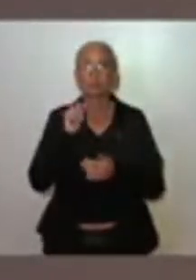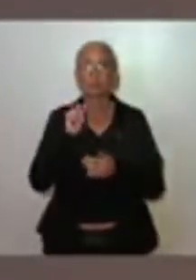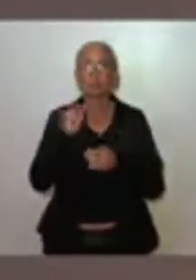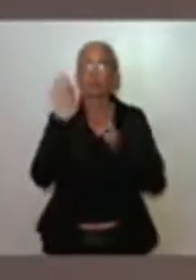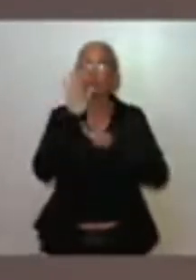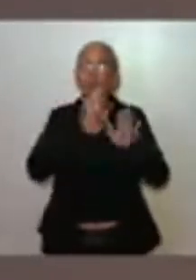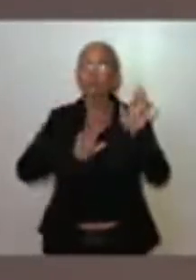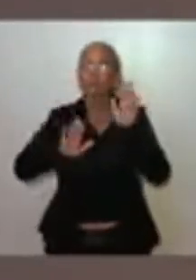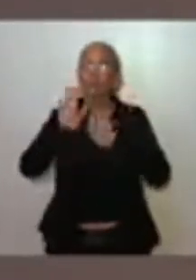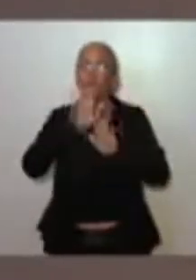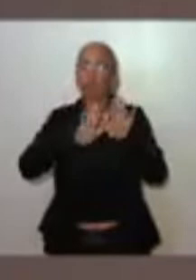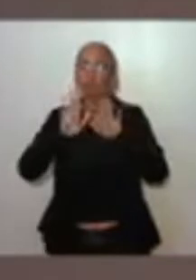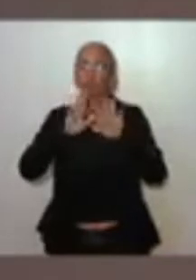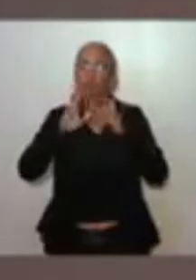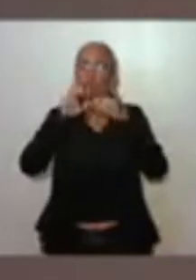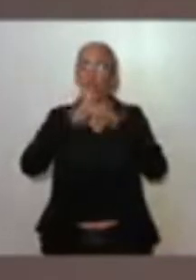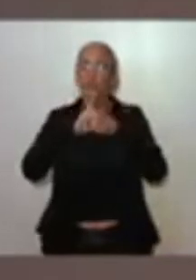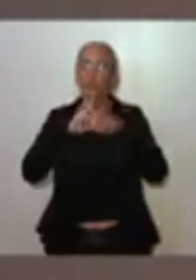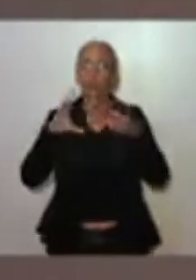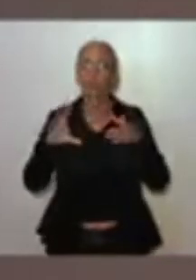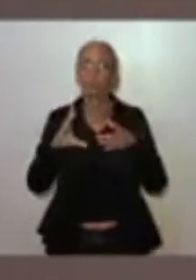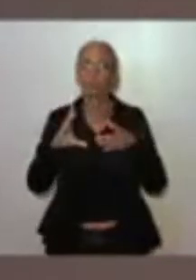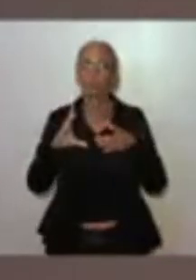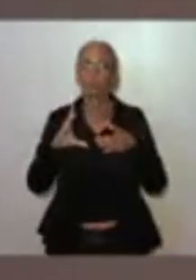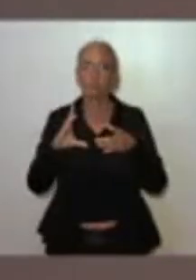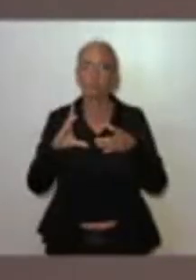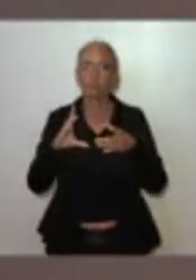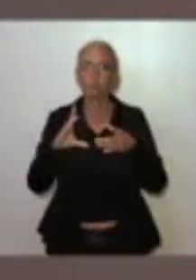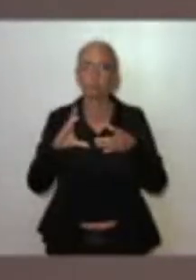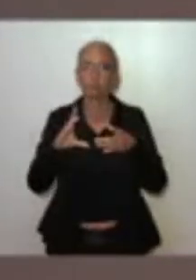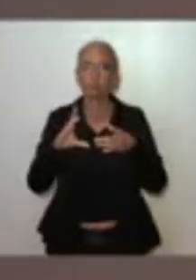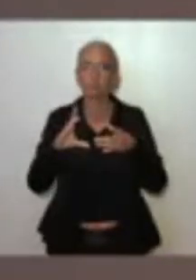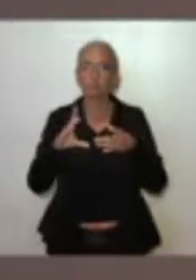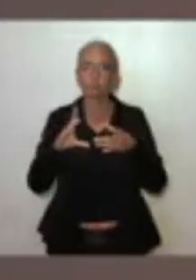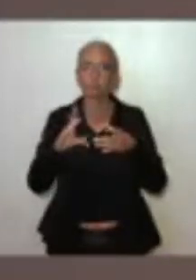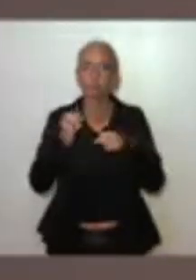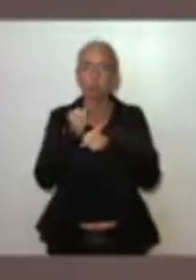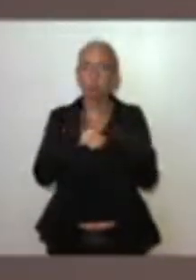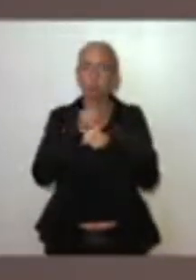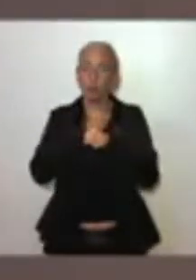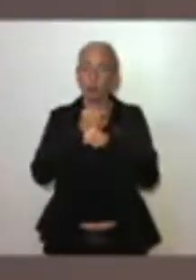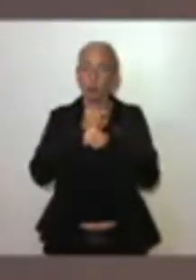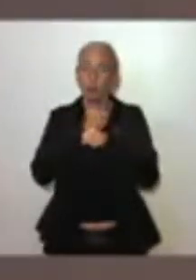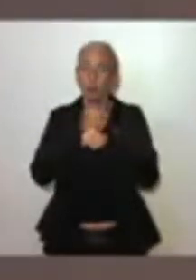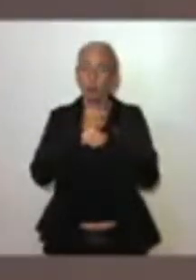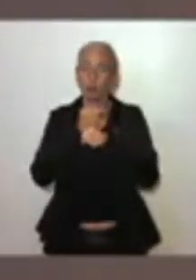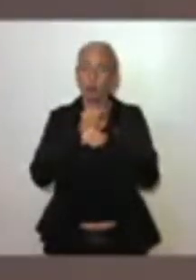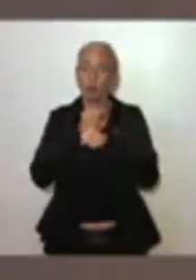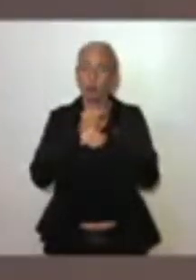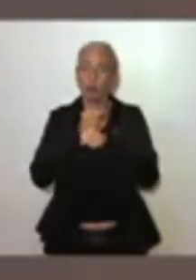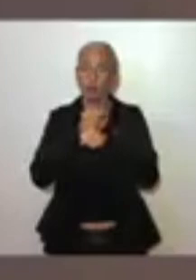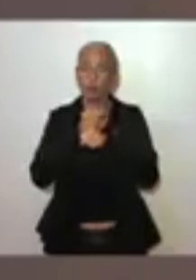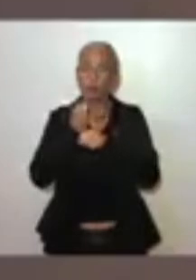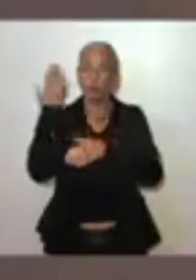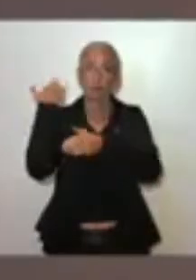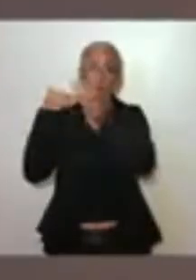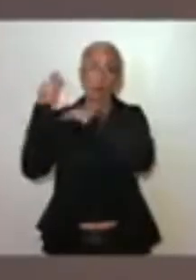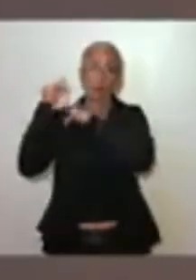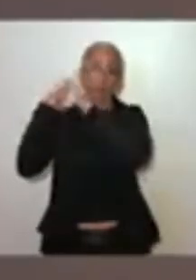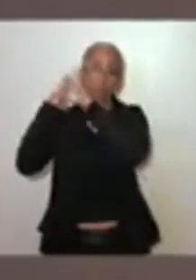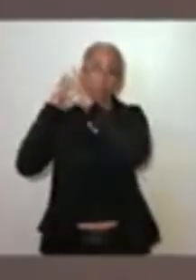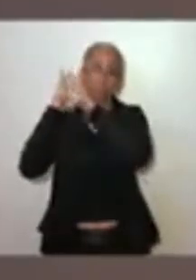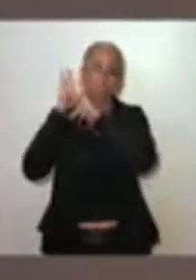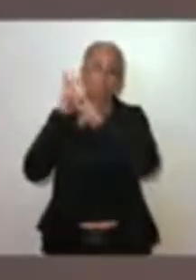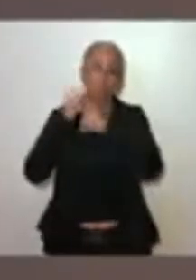preservar a democracia e nos últimos tempos alguns aloprados e